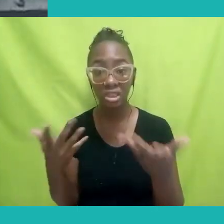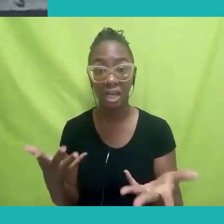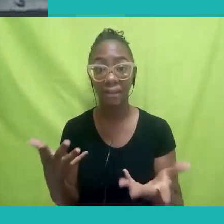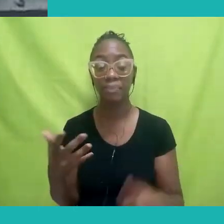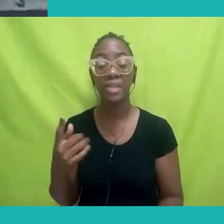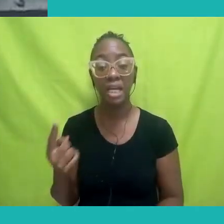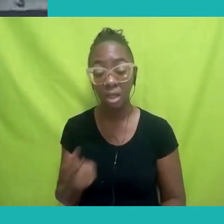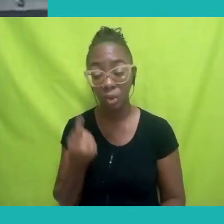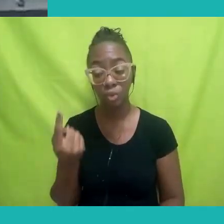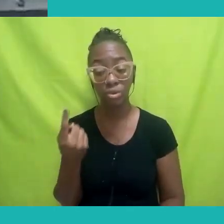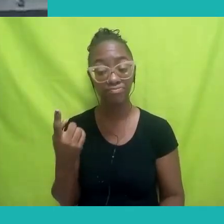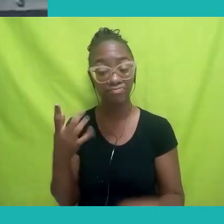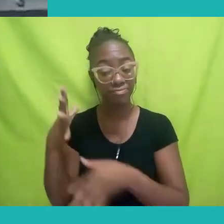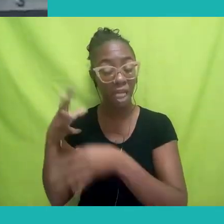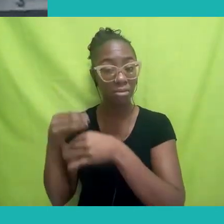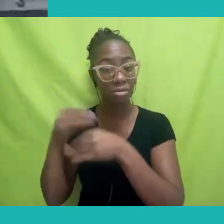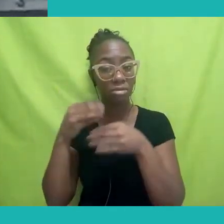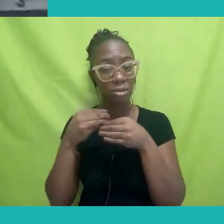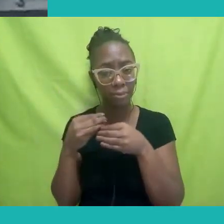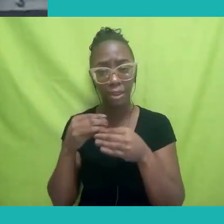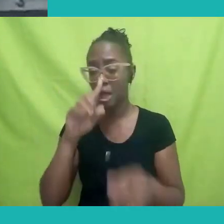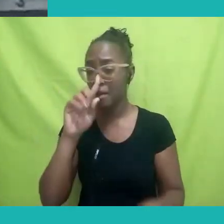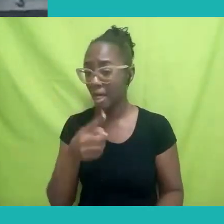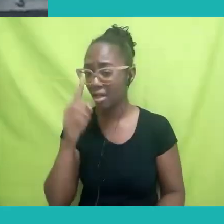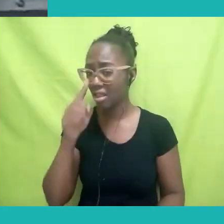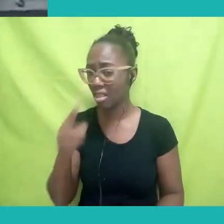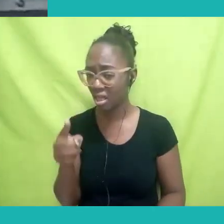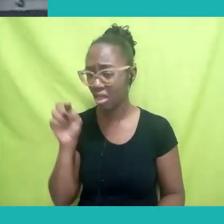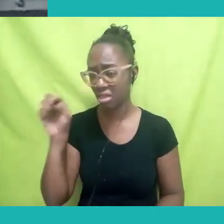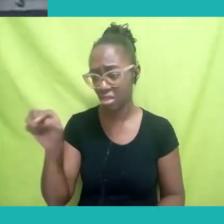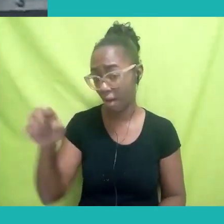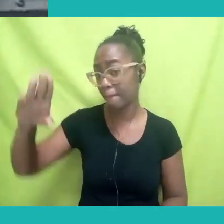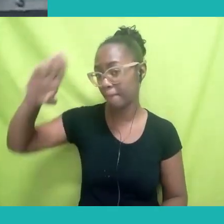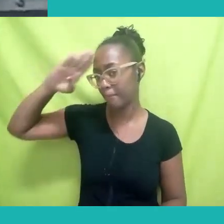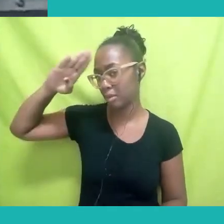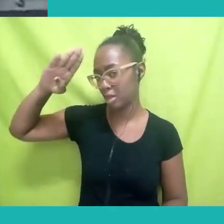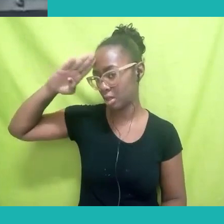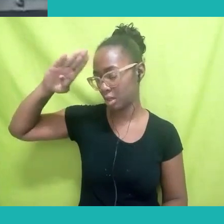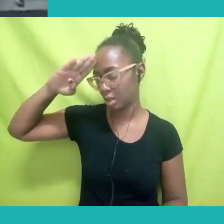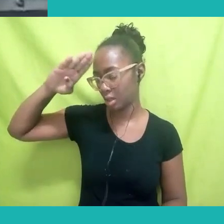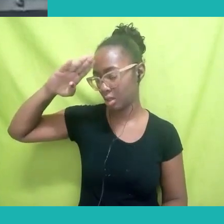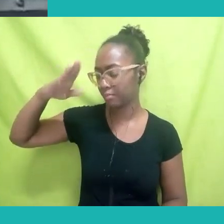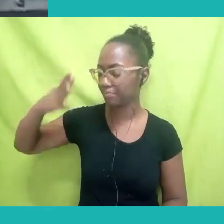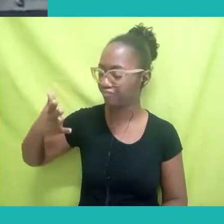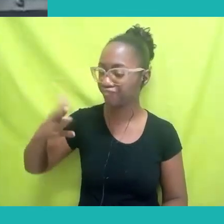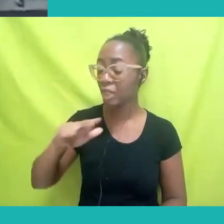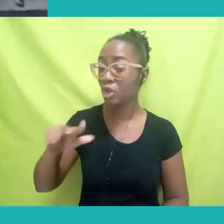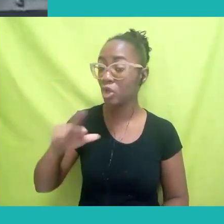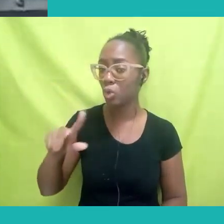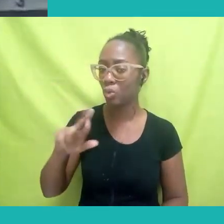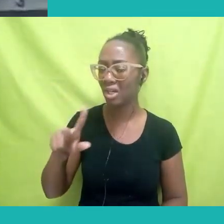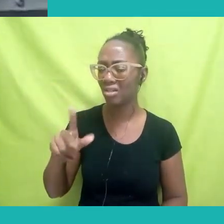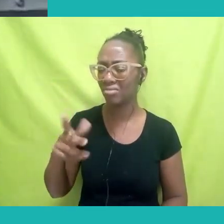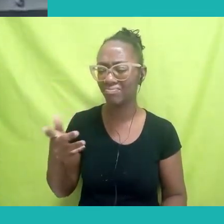únicas contribuições previstas pelo ordenamento a cargo dos militares não são direcionadas ao pagamento